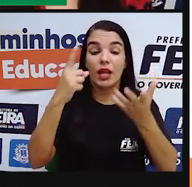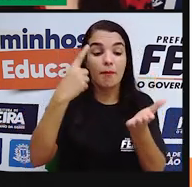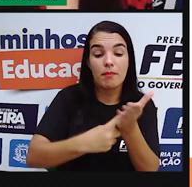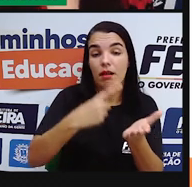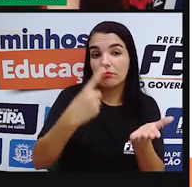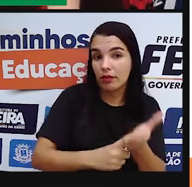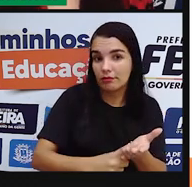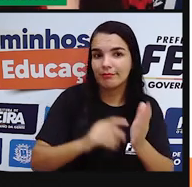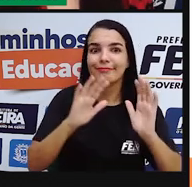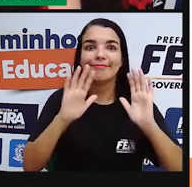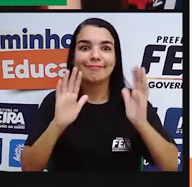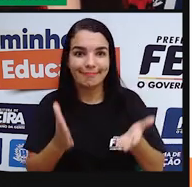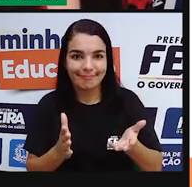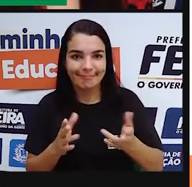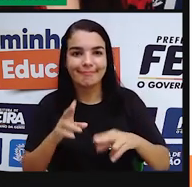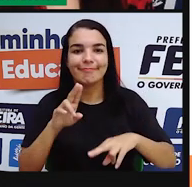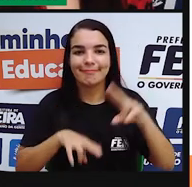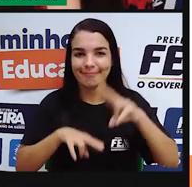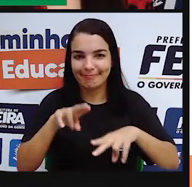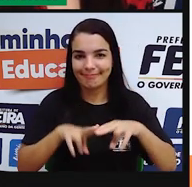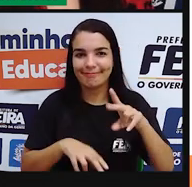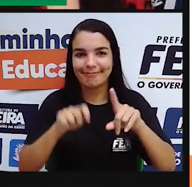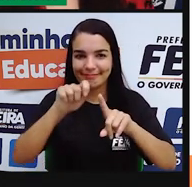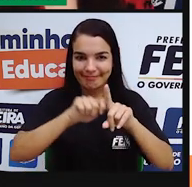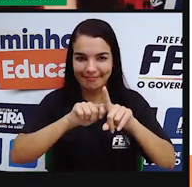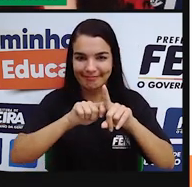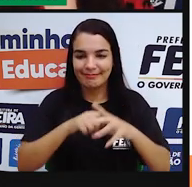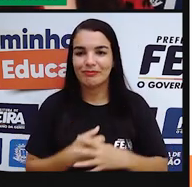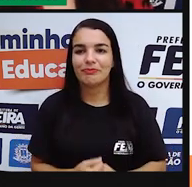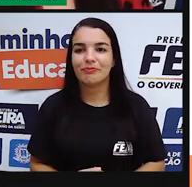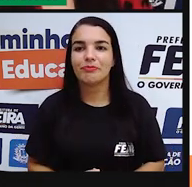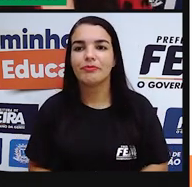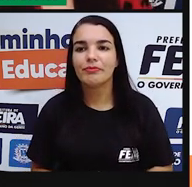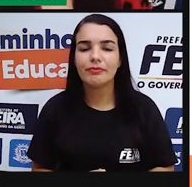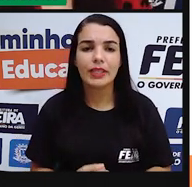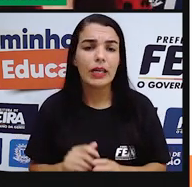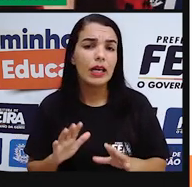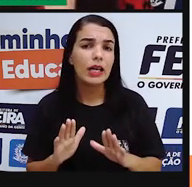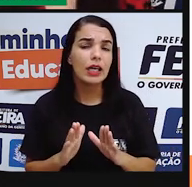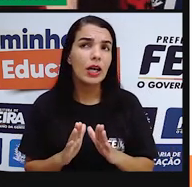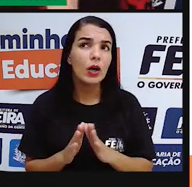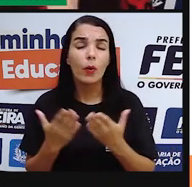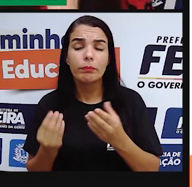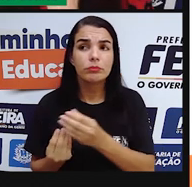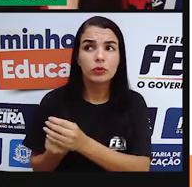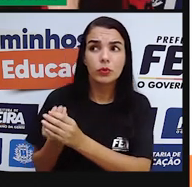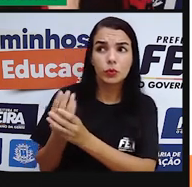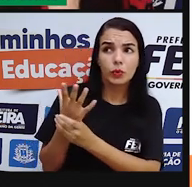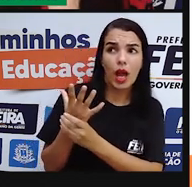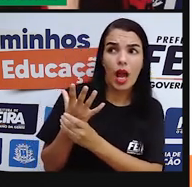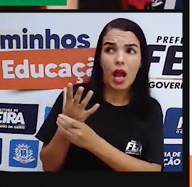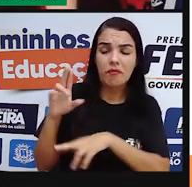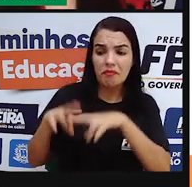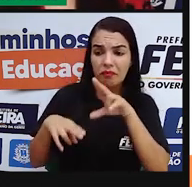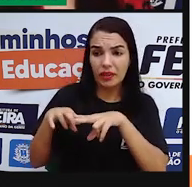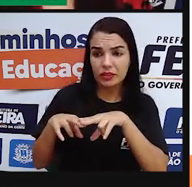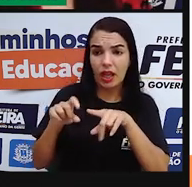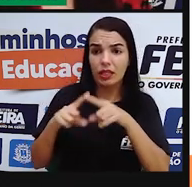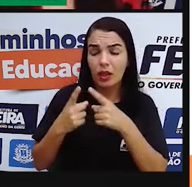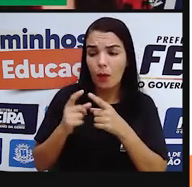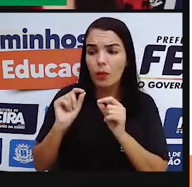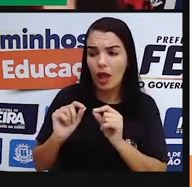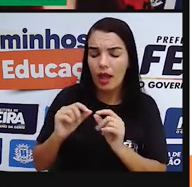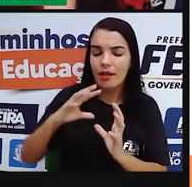comemoram aí no mês de junho. A origem da festa junina, então, como eu já tinha dito anteriormente, é pagã,